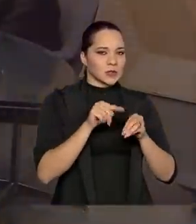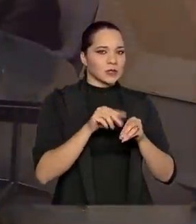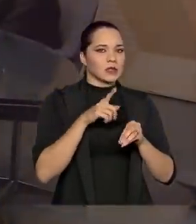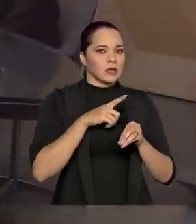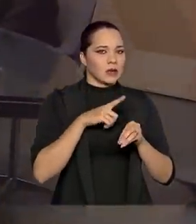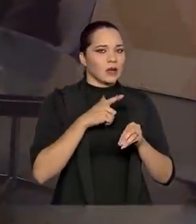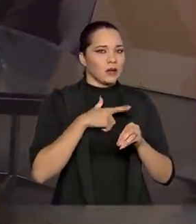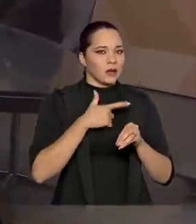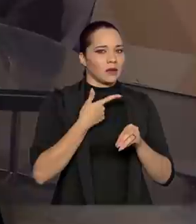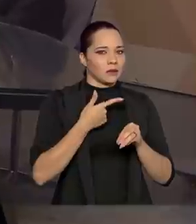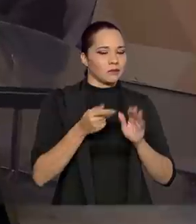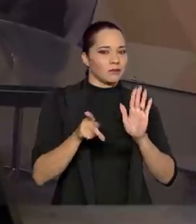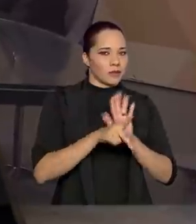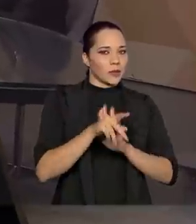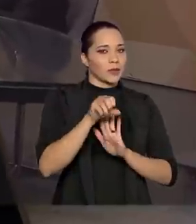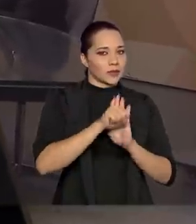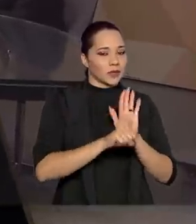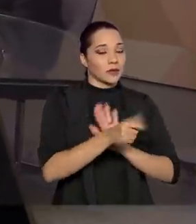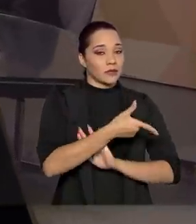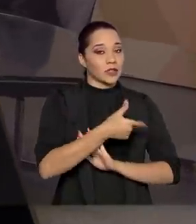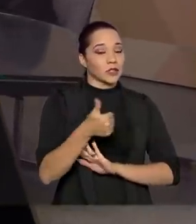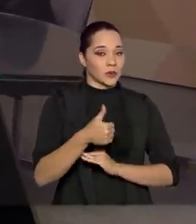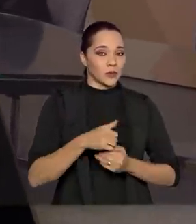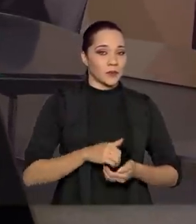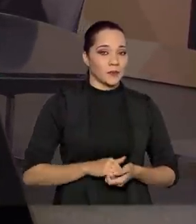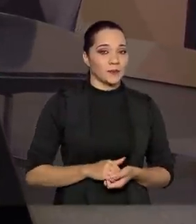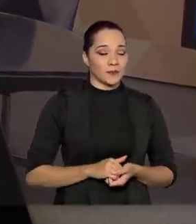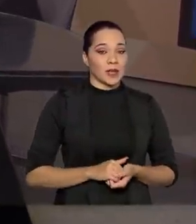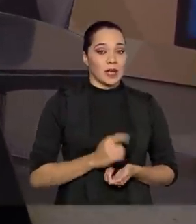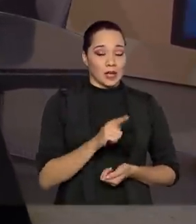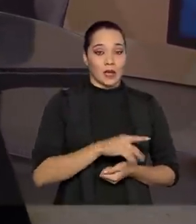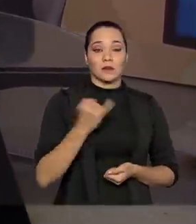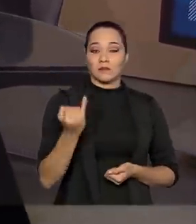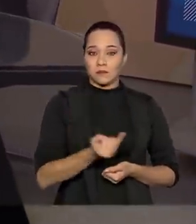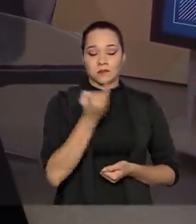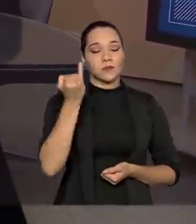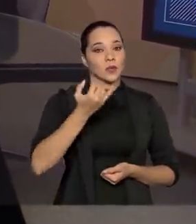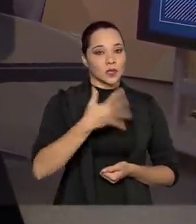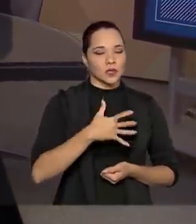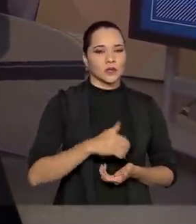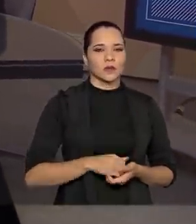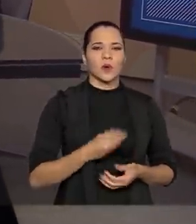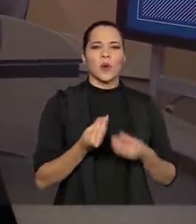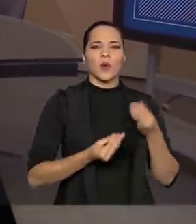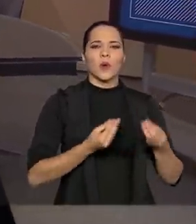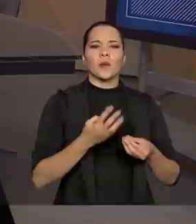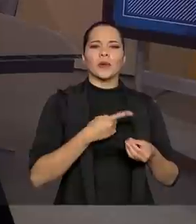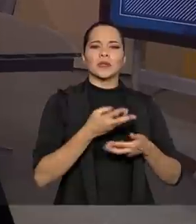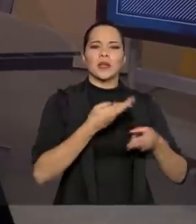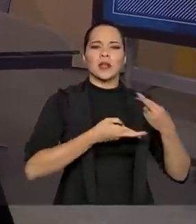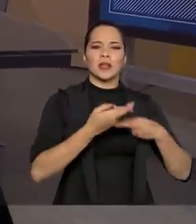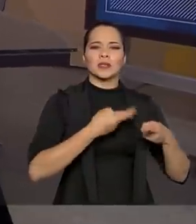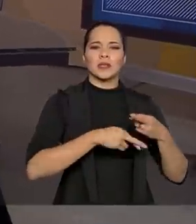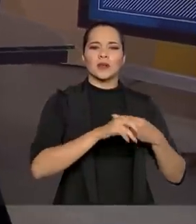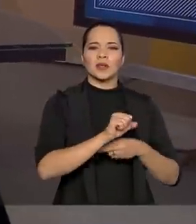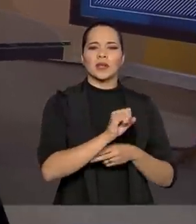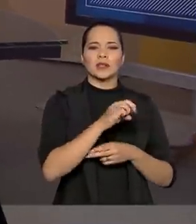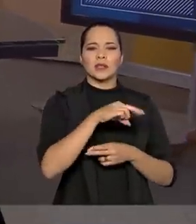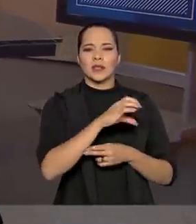o petróleo do século XXI, né? Exatamente. Ou seja, são importantíssimos. Como é que está essa relação da